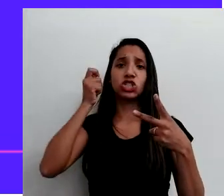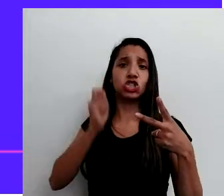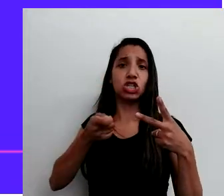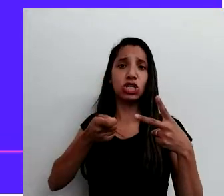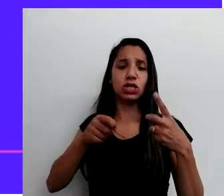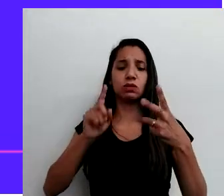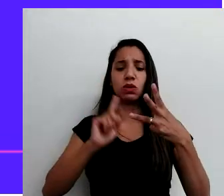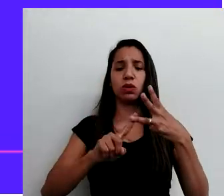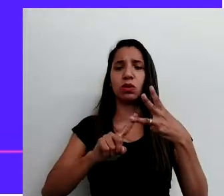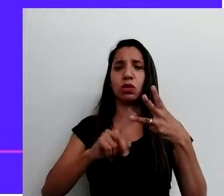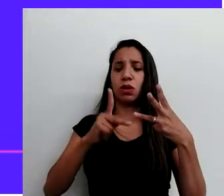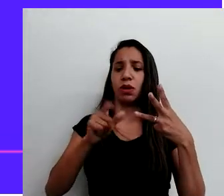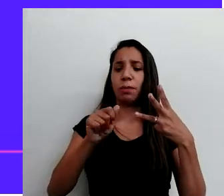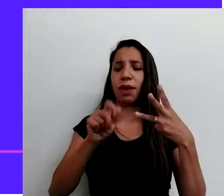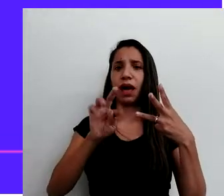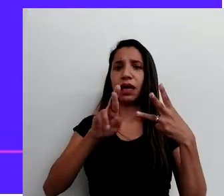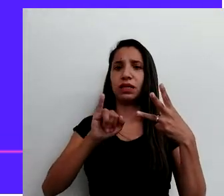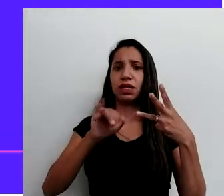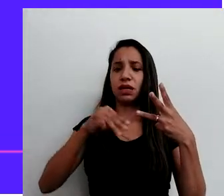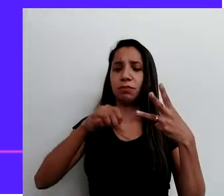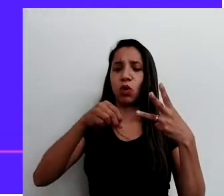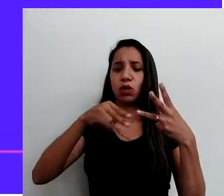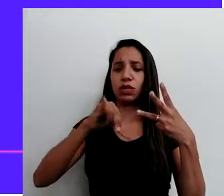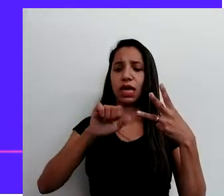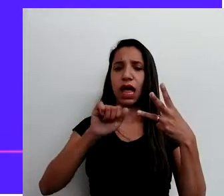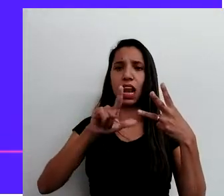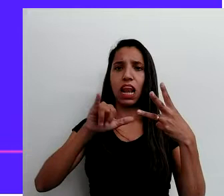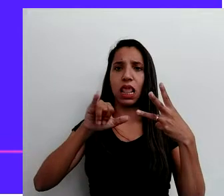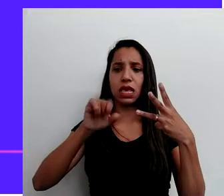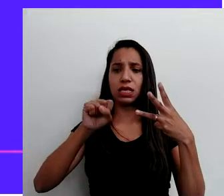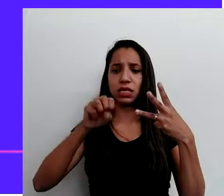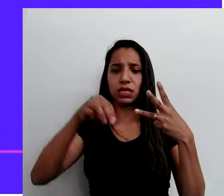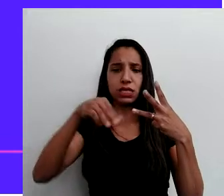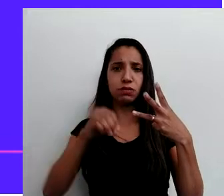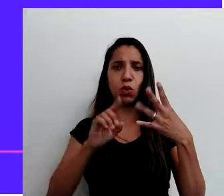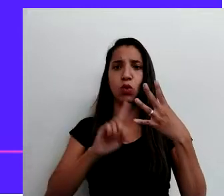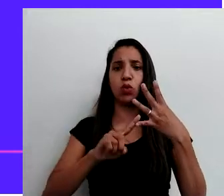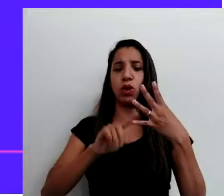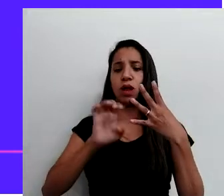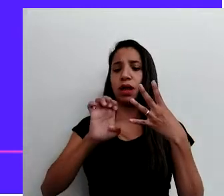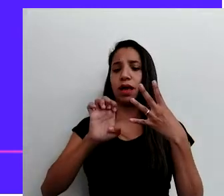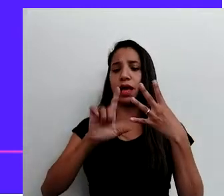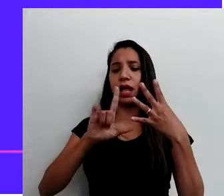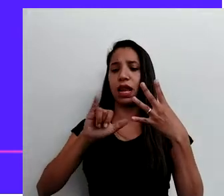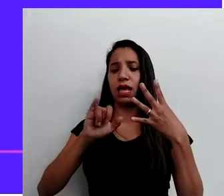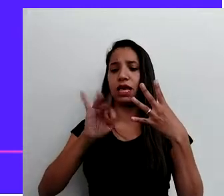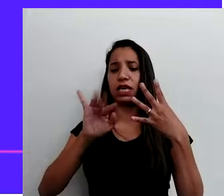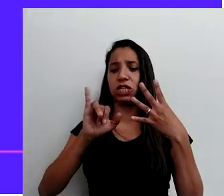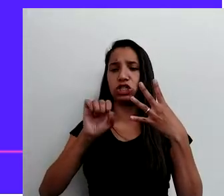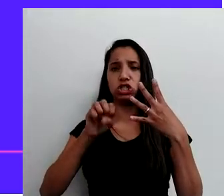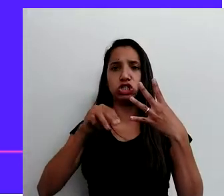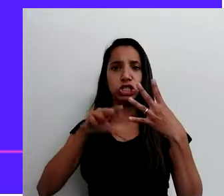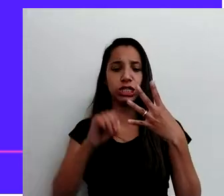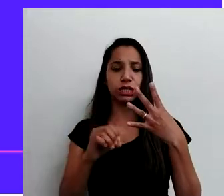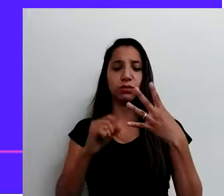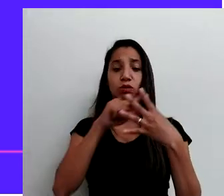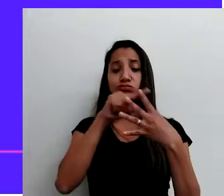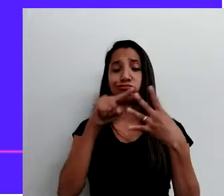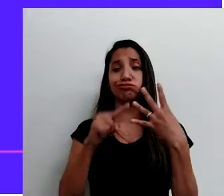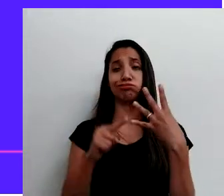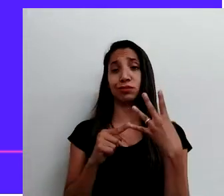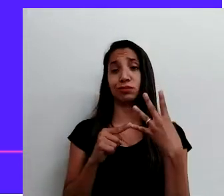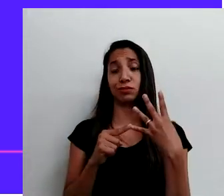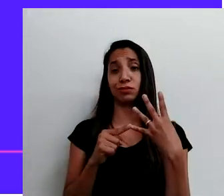patrimonialismo, de elitismo, e acho que o jornalismo precisa encarar